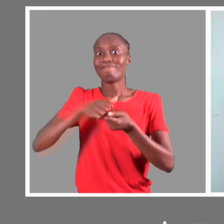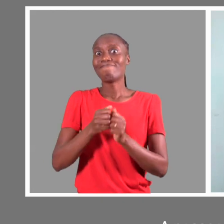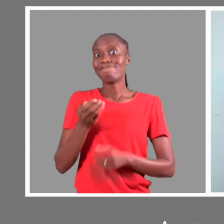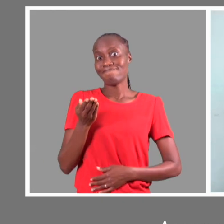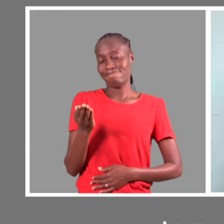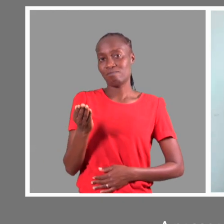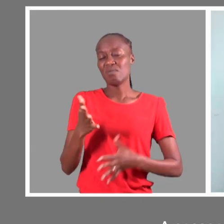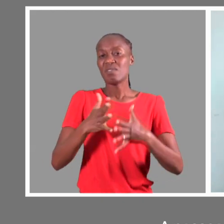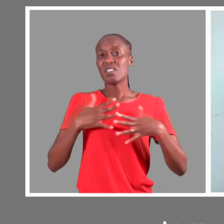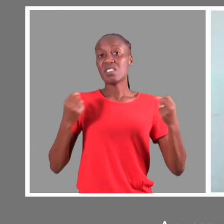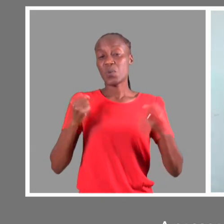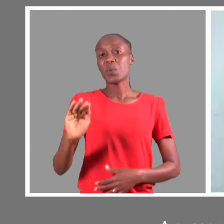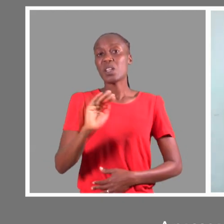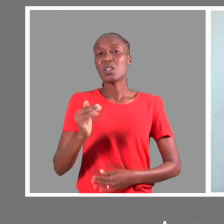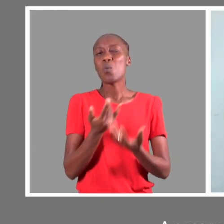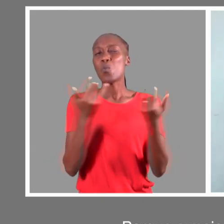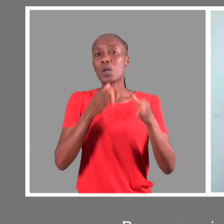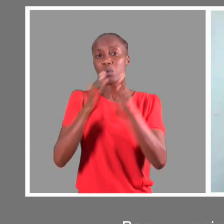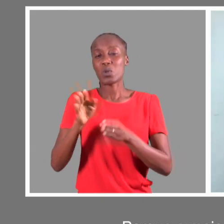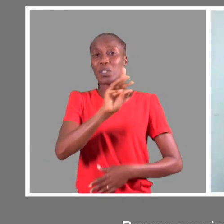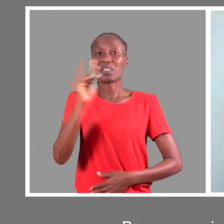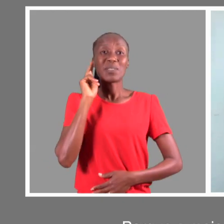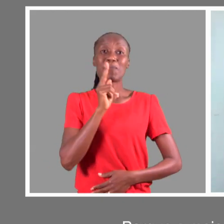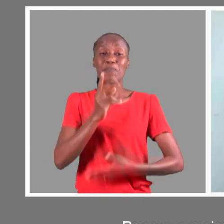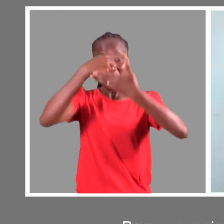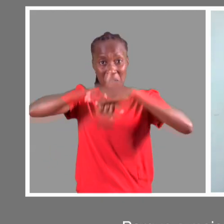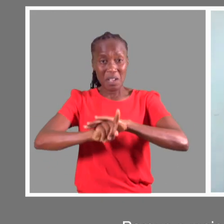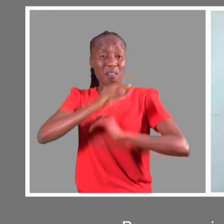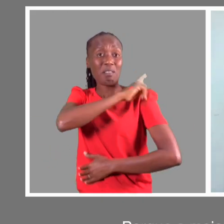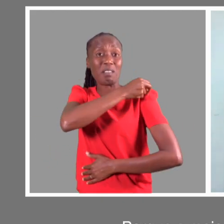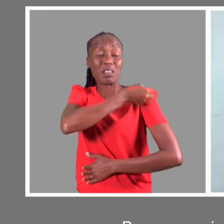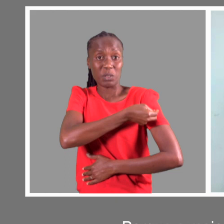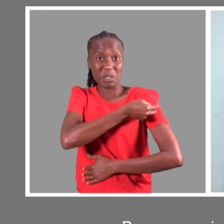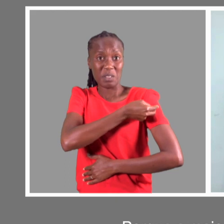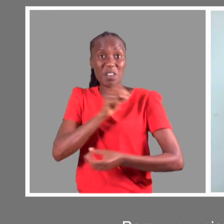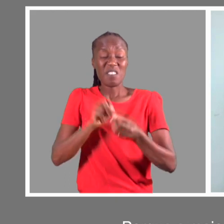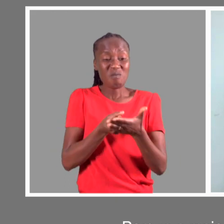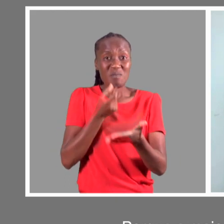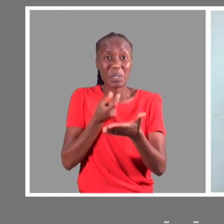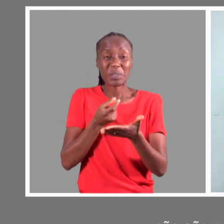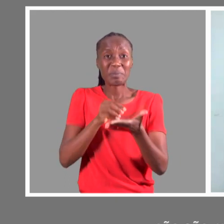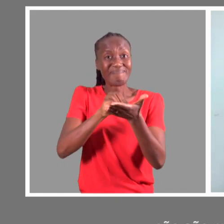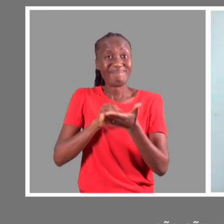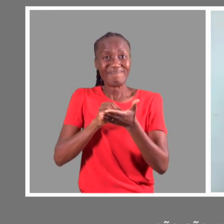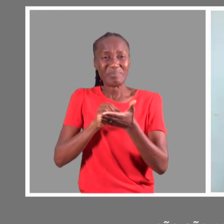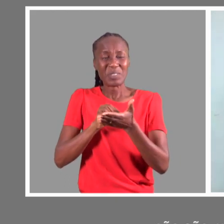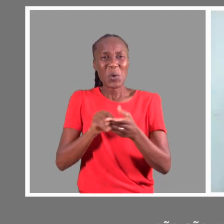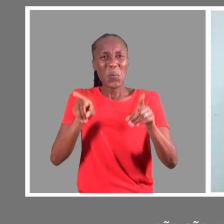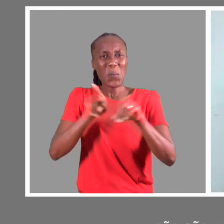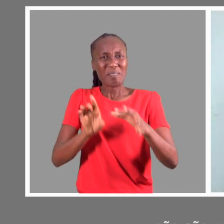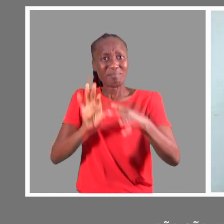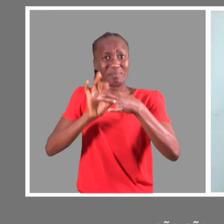é mais vulnerável em saúde. Porque a maioria das pessoas com deficiência auditiva, quando vão nos postos de saúde, não são